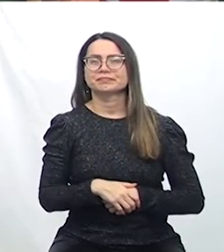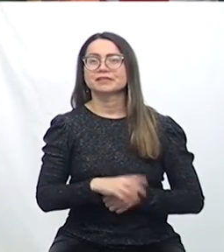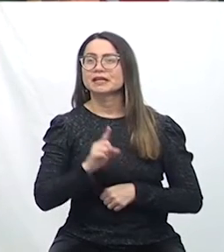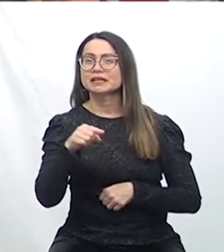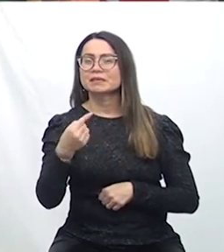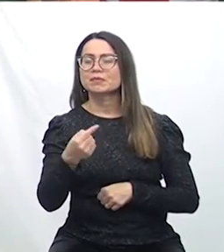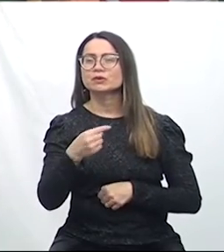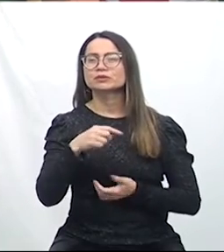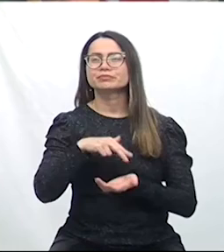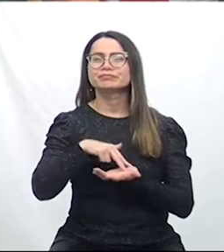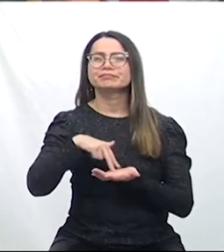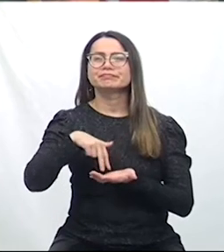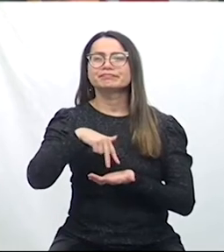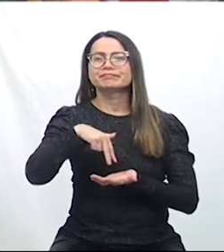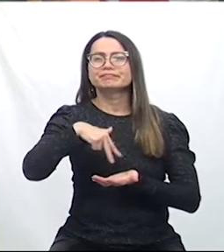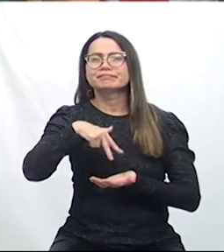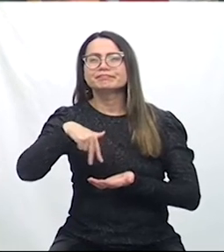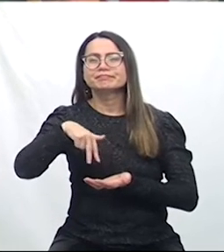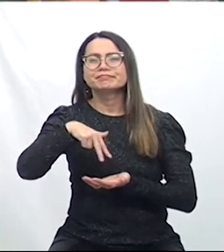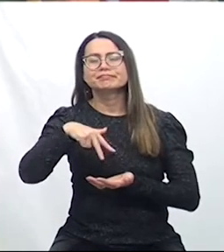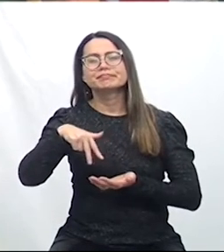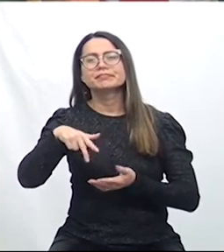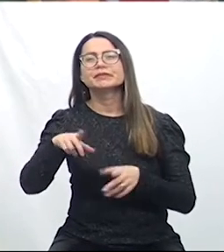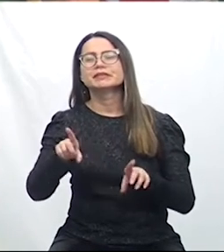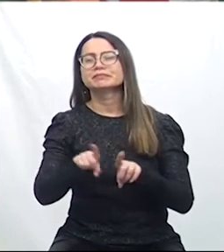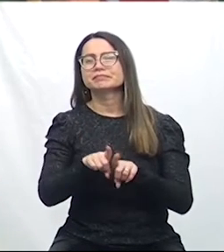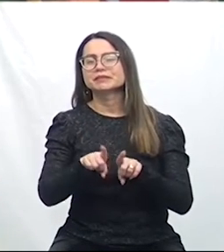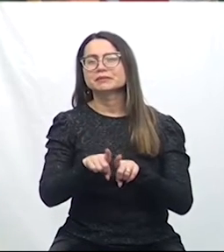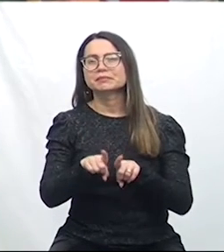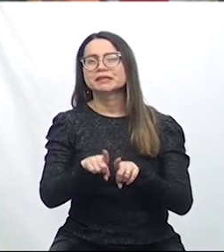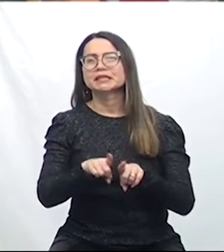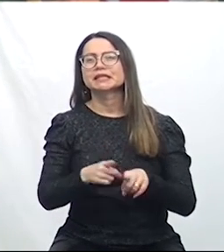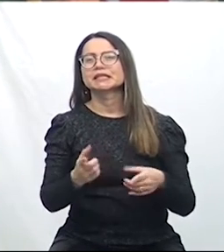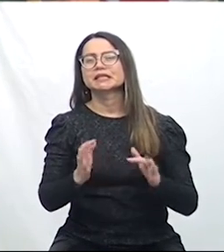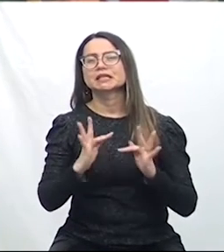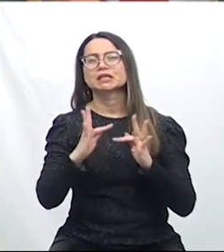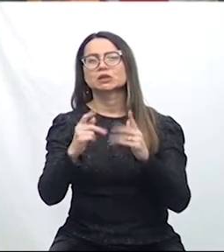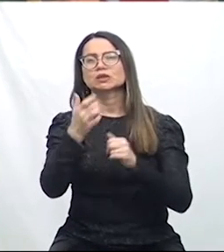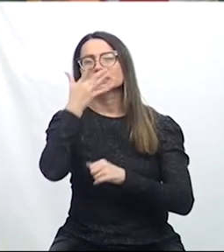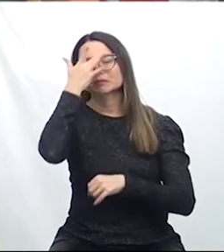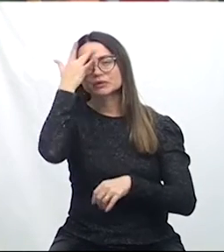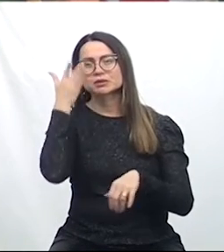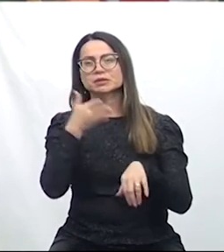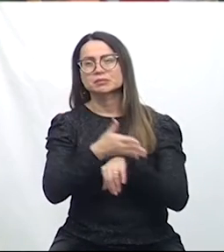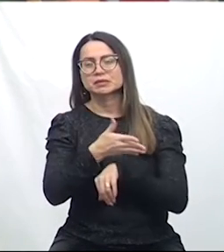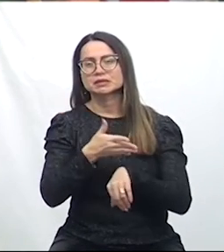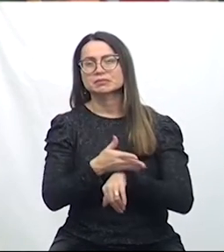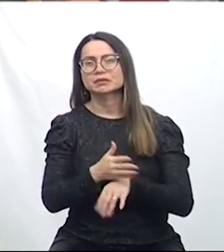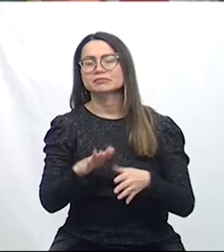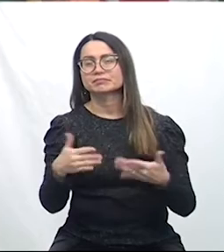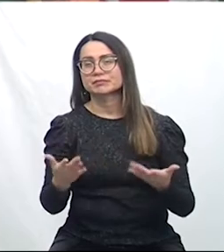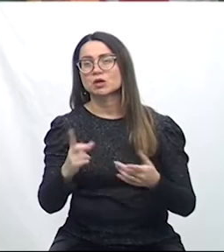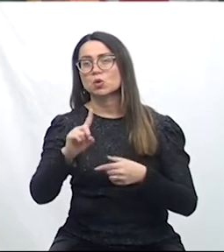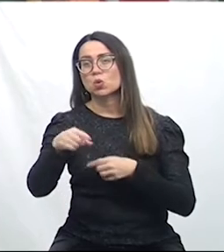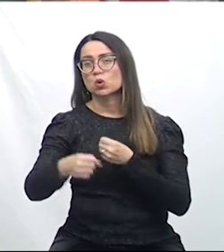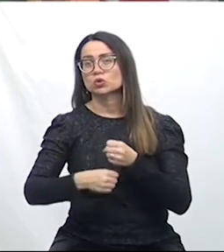momento também de congratulação de todas as pessoas, né, que possam estar presentes. Então, o ano que vem, se alguém puder ir, já